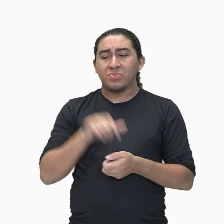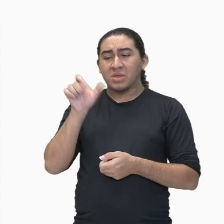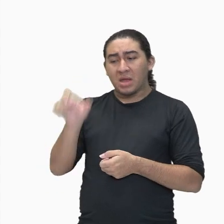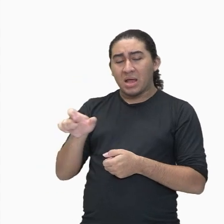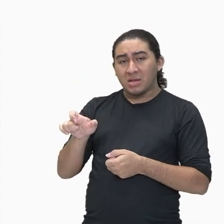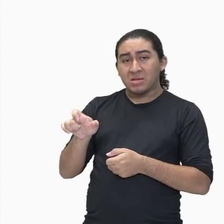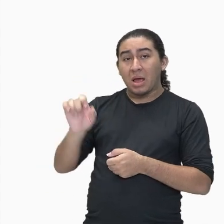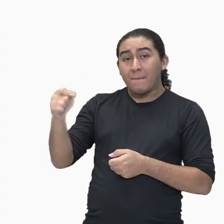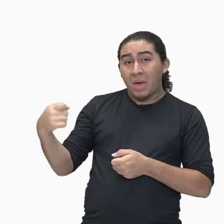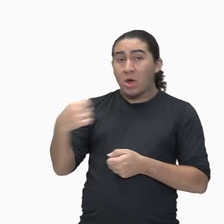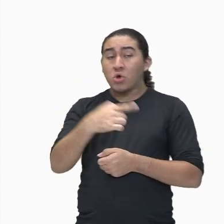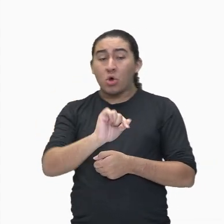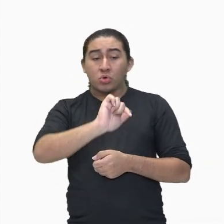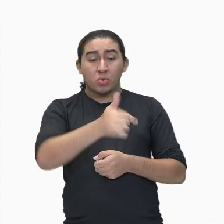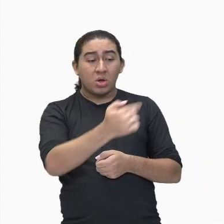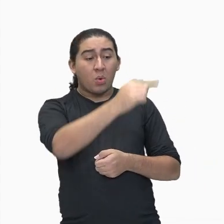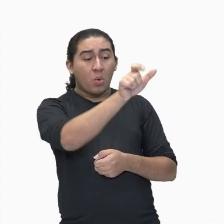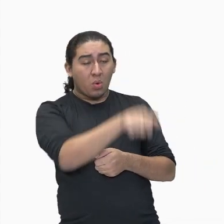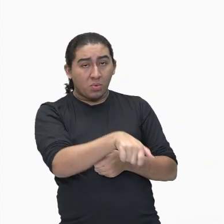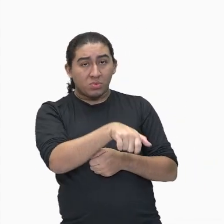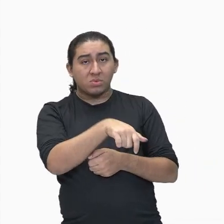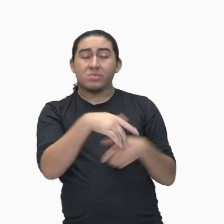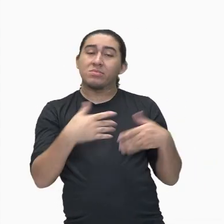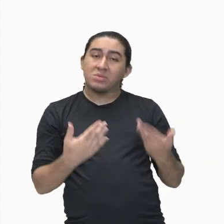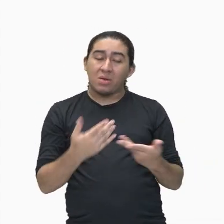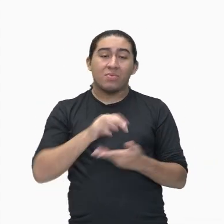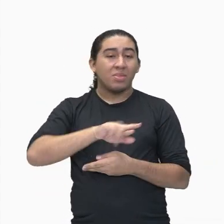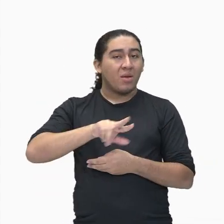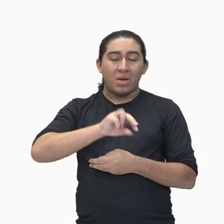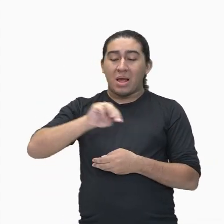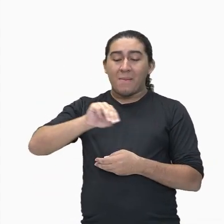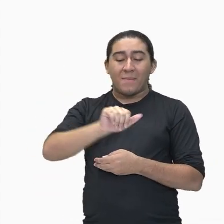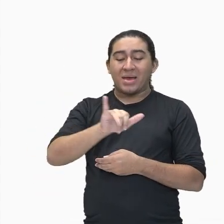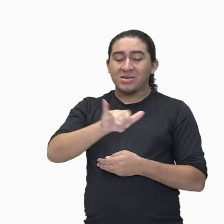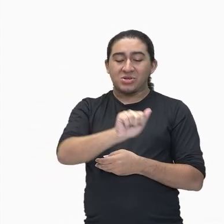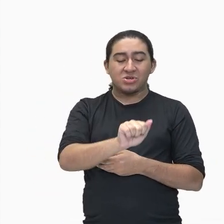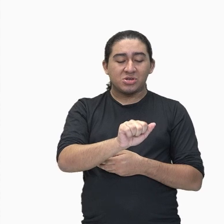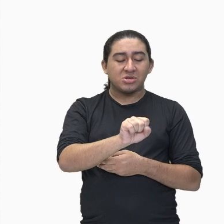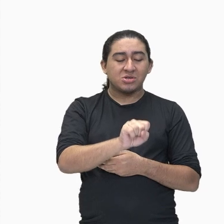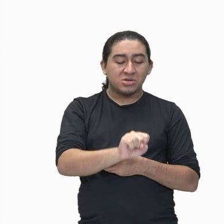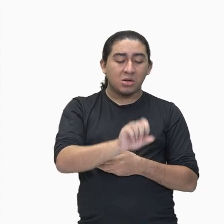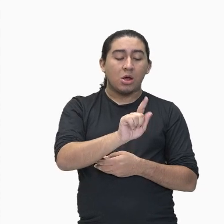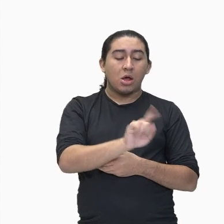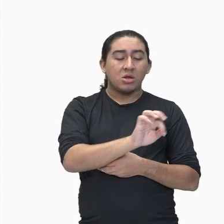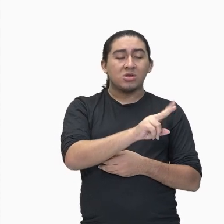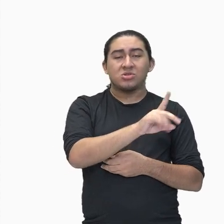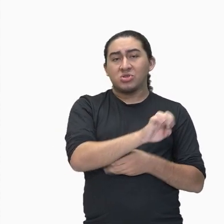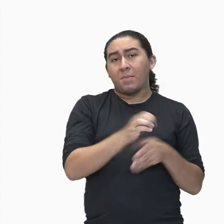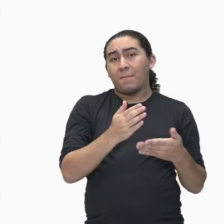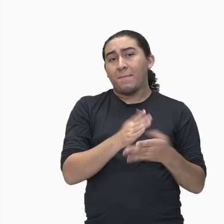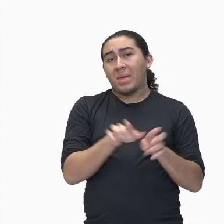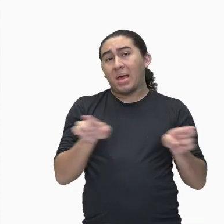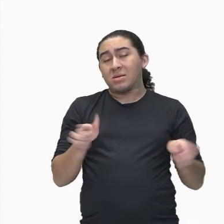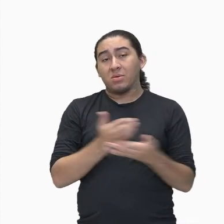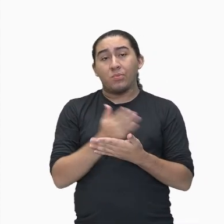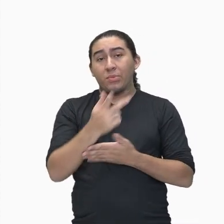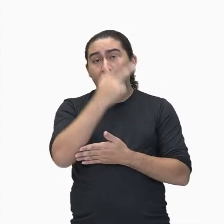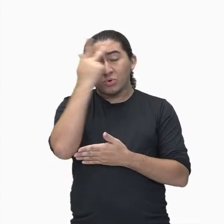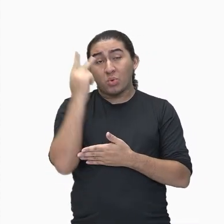dizer maior que, e não mais grande. Apesar de que alguns usam, né? Mais